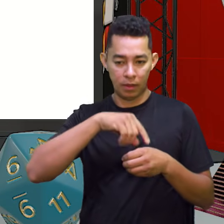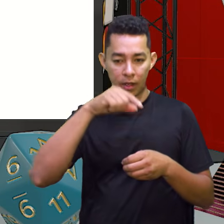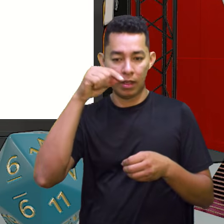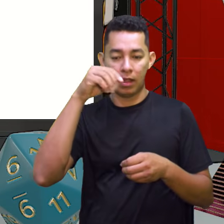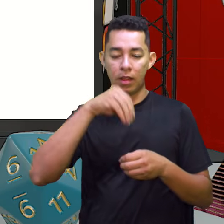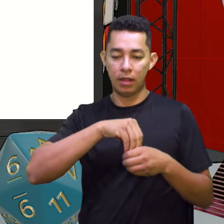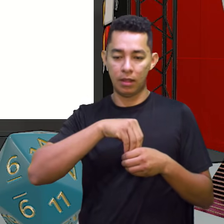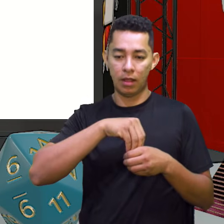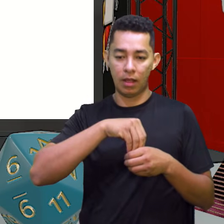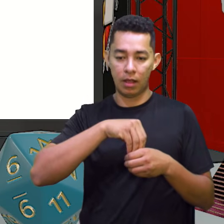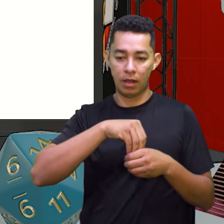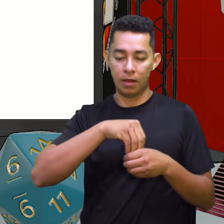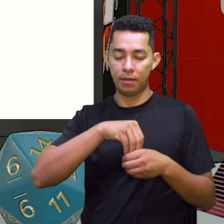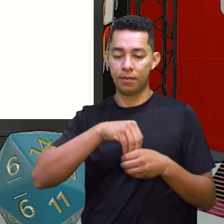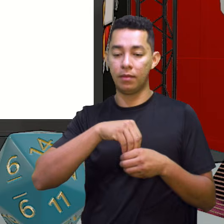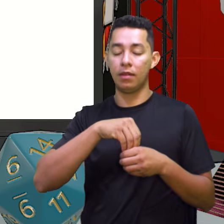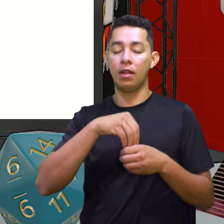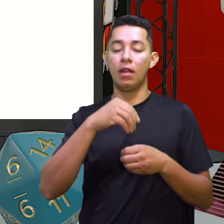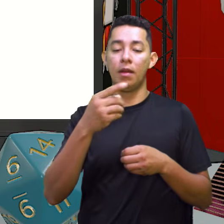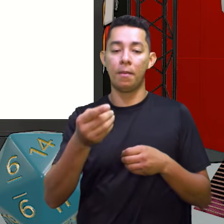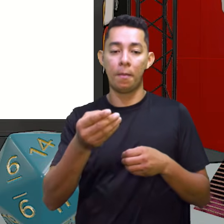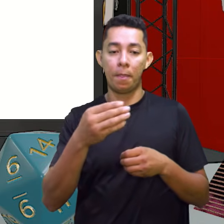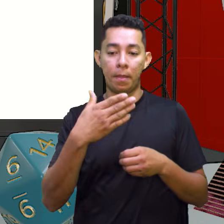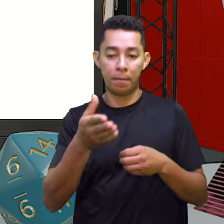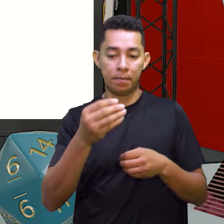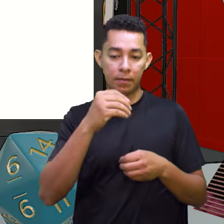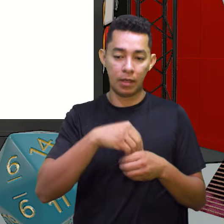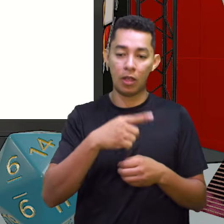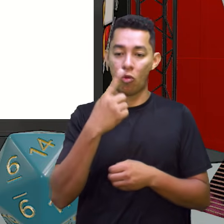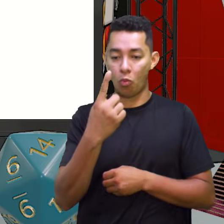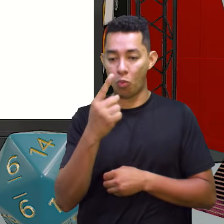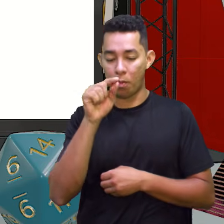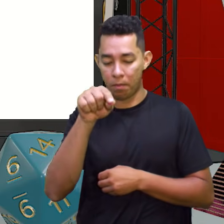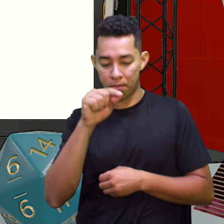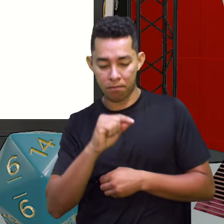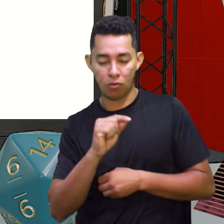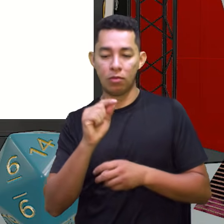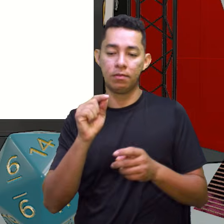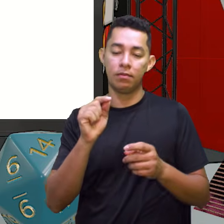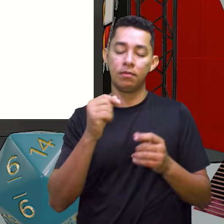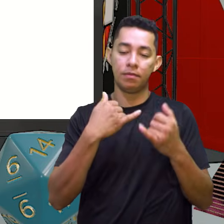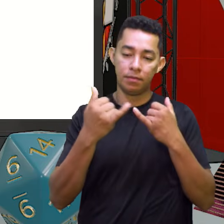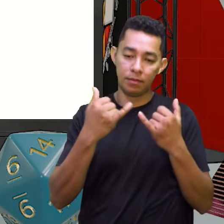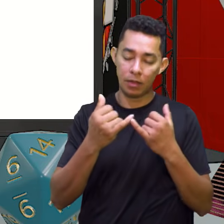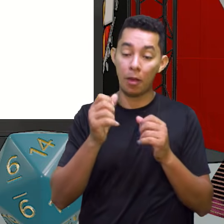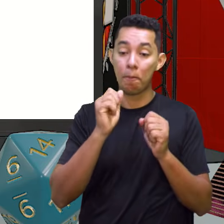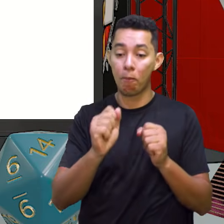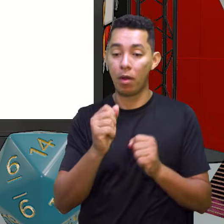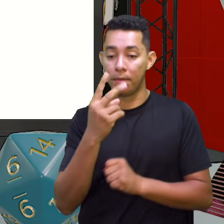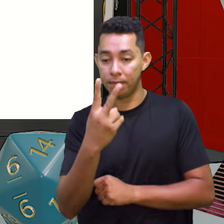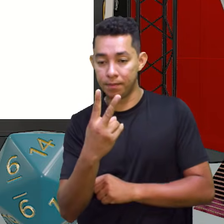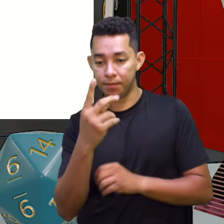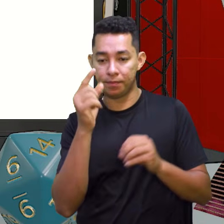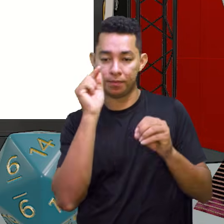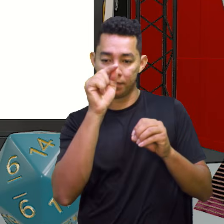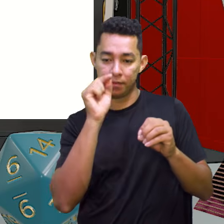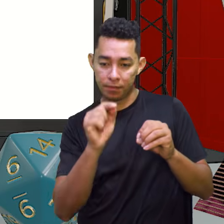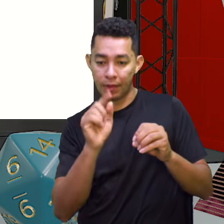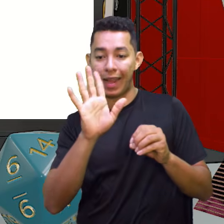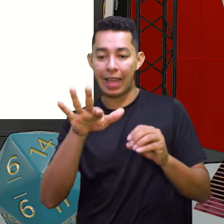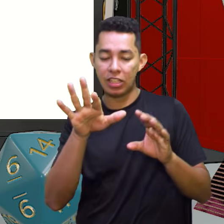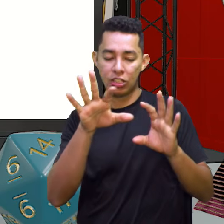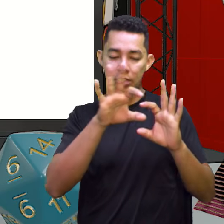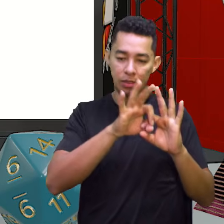comum. Pode ser externa ou interna com um ponto em comum. Pode ter 2 pontos em comum, aí é